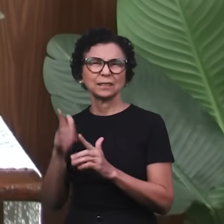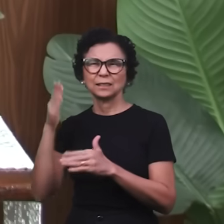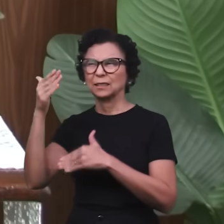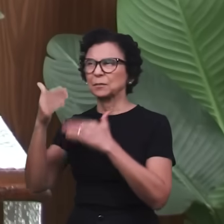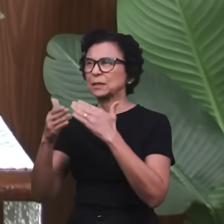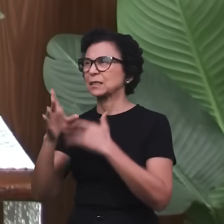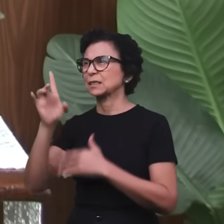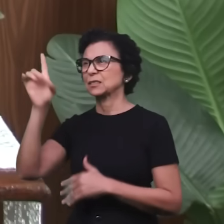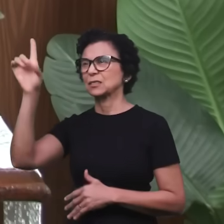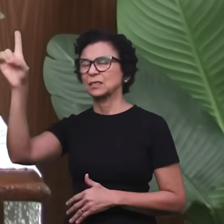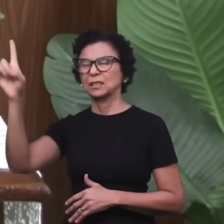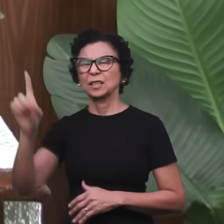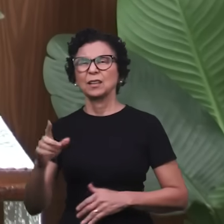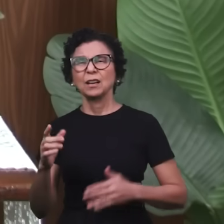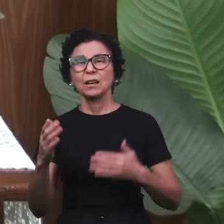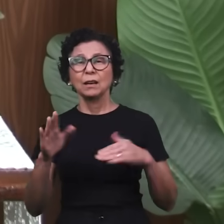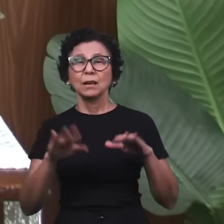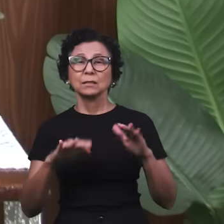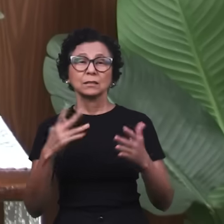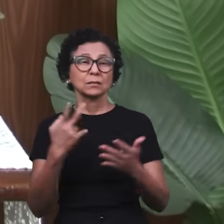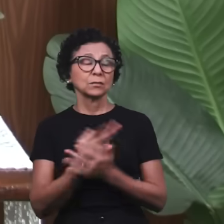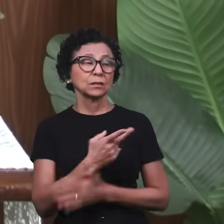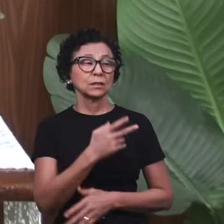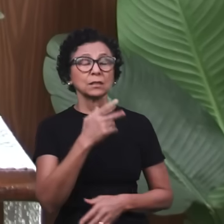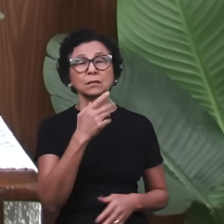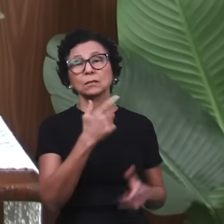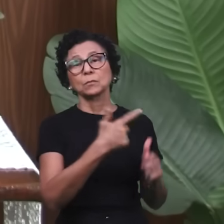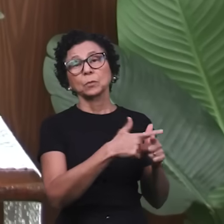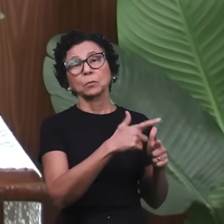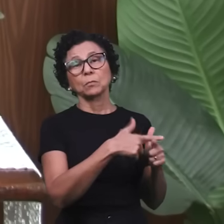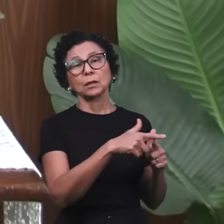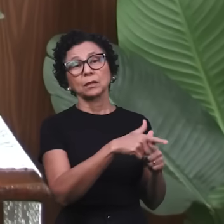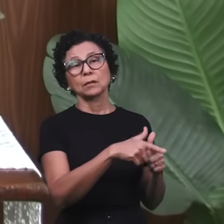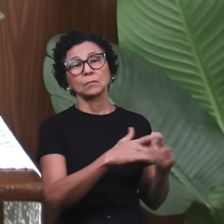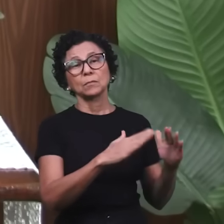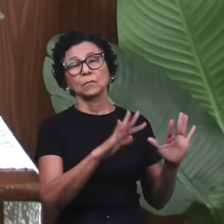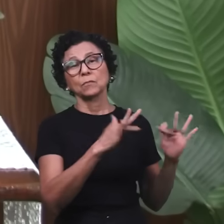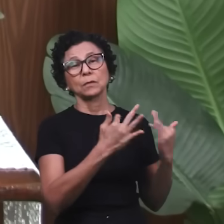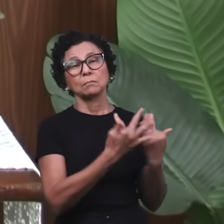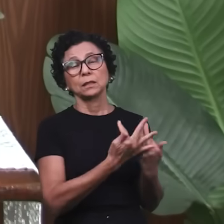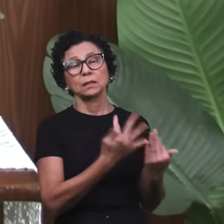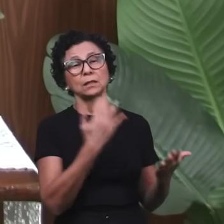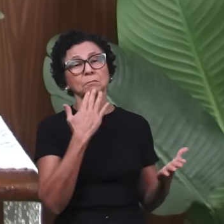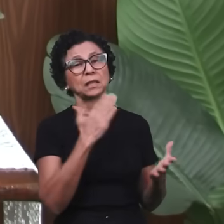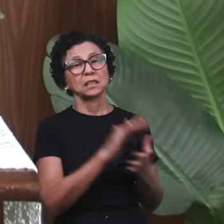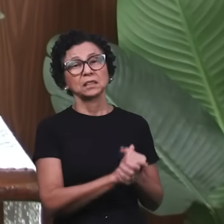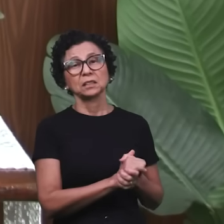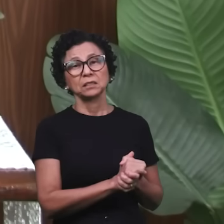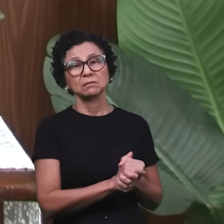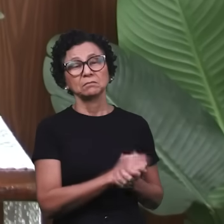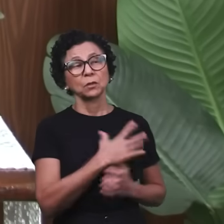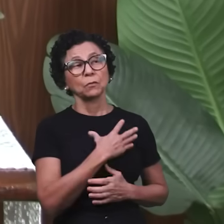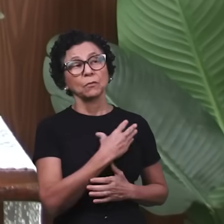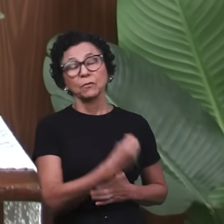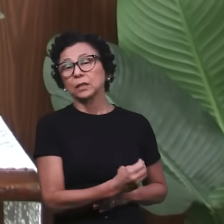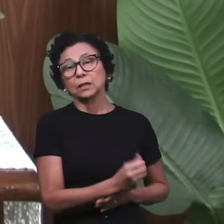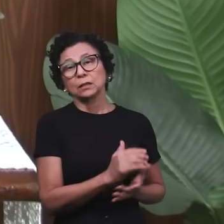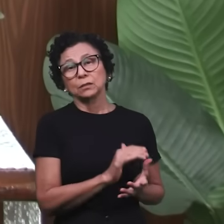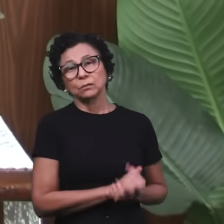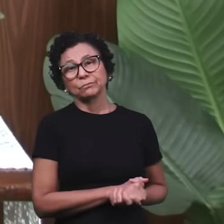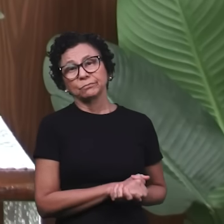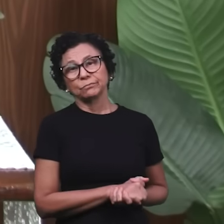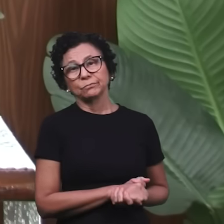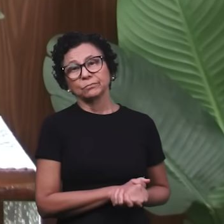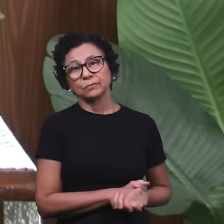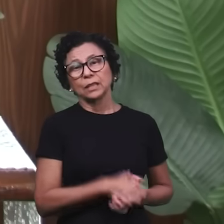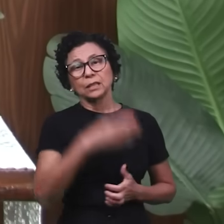sua casa, um problema que aconteceu com seu esposo, com o filho, ou lá no trabalho, ou lá na escola. Ore voltado para esse